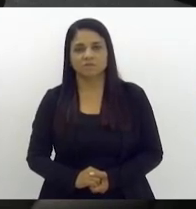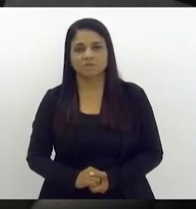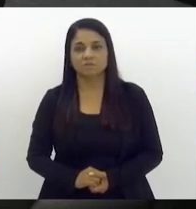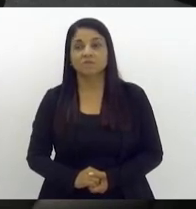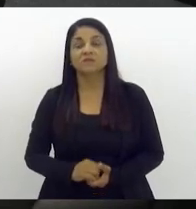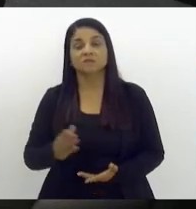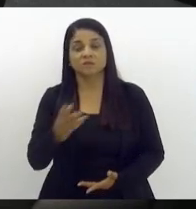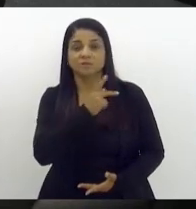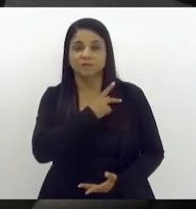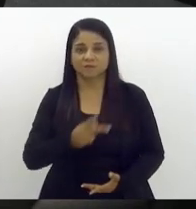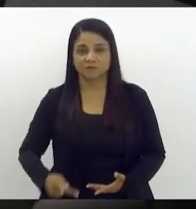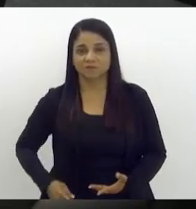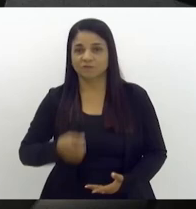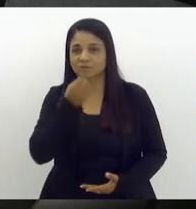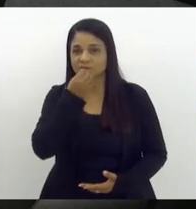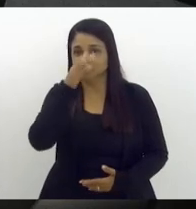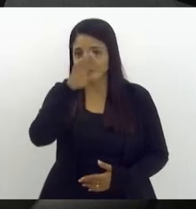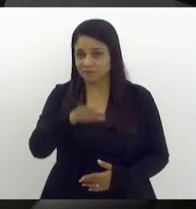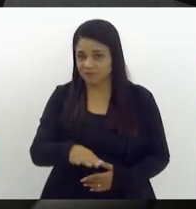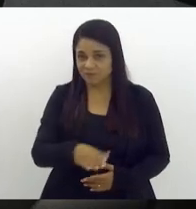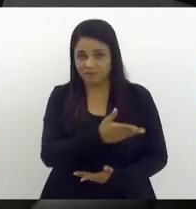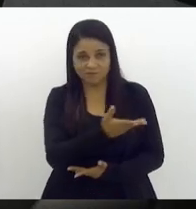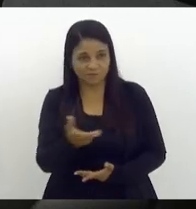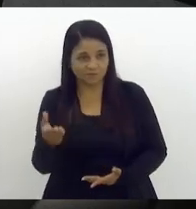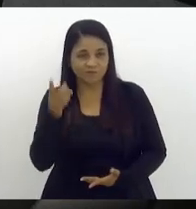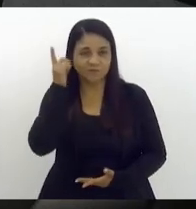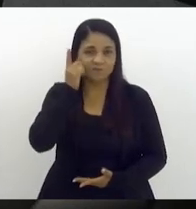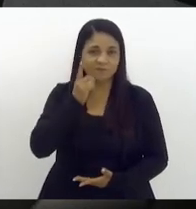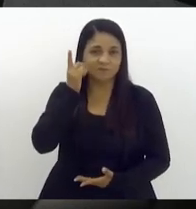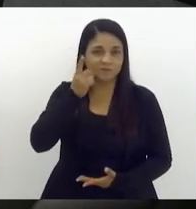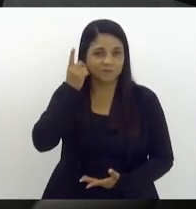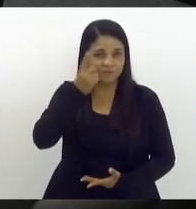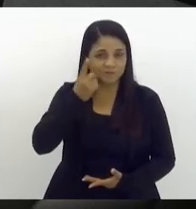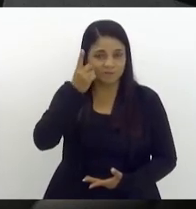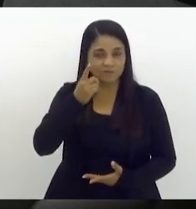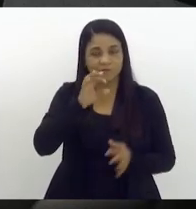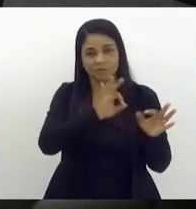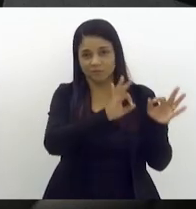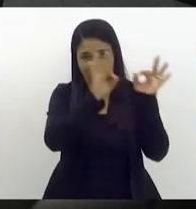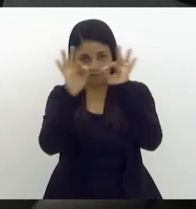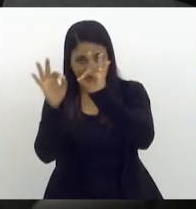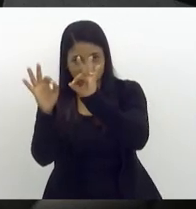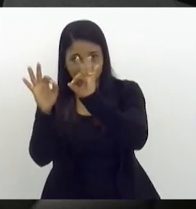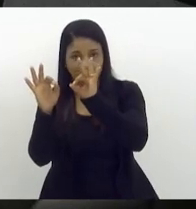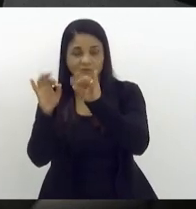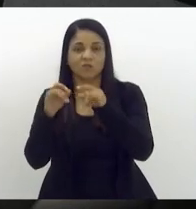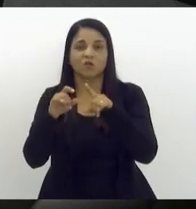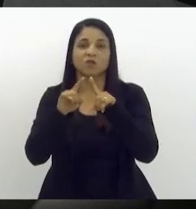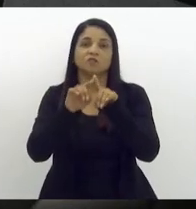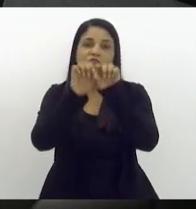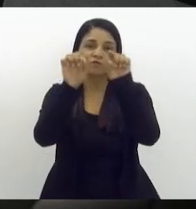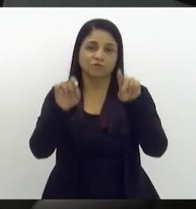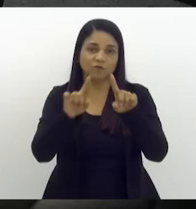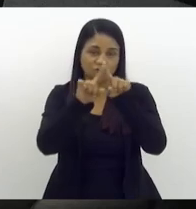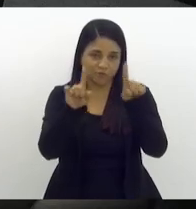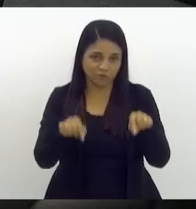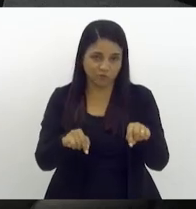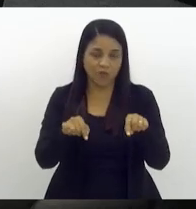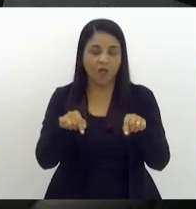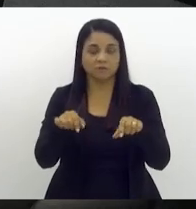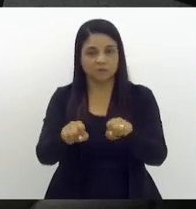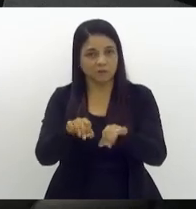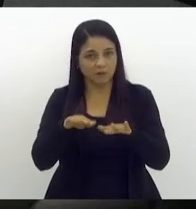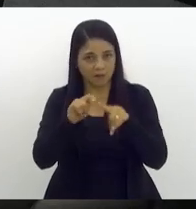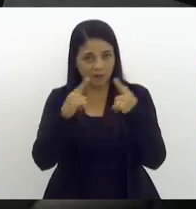Senhora Presidente, boa tarde deputados, todos que nos assistem, os funcionários dessa casa, meu carinho, meu